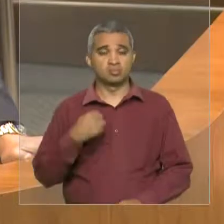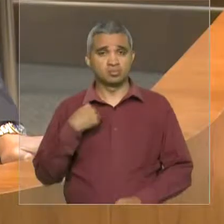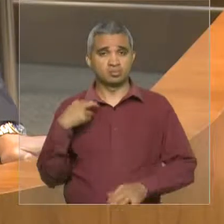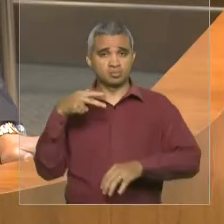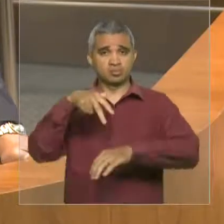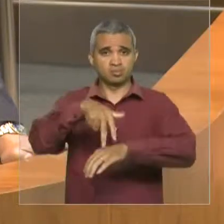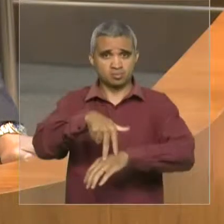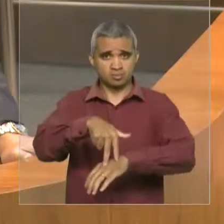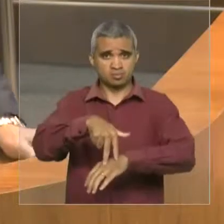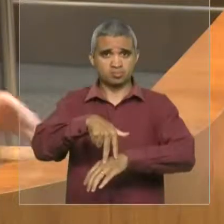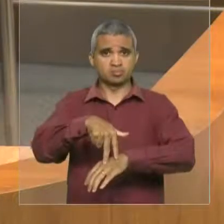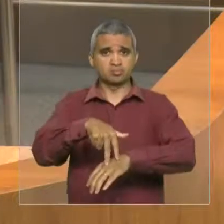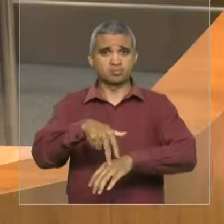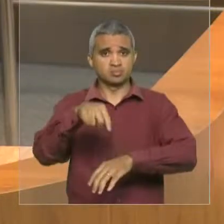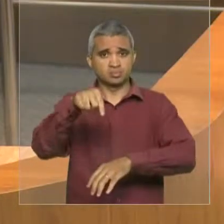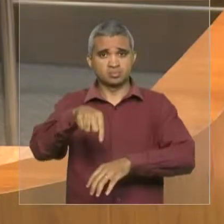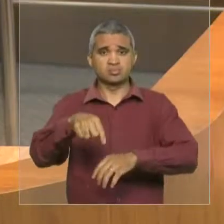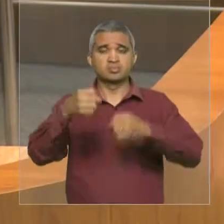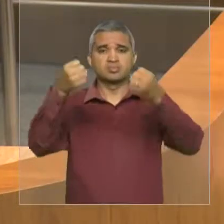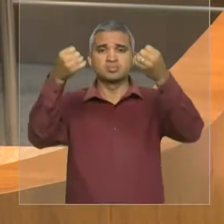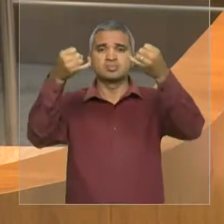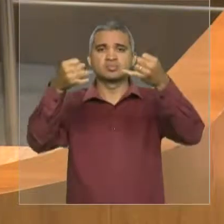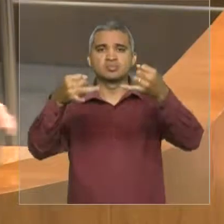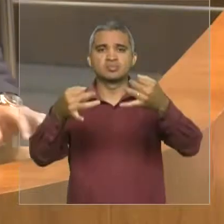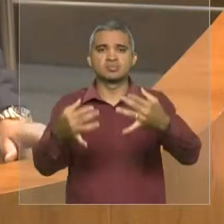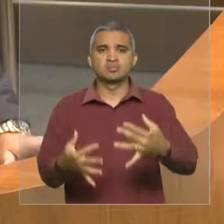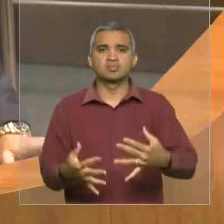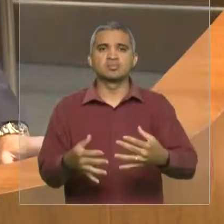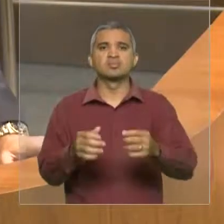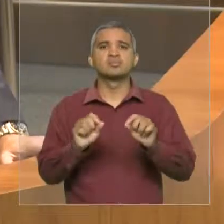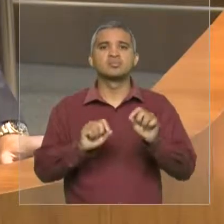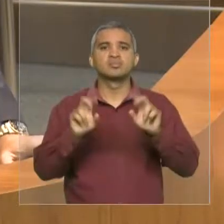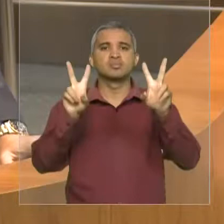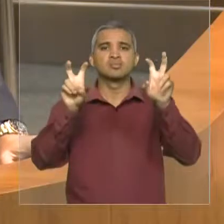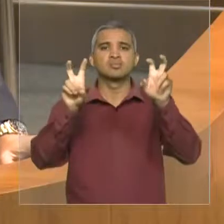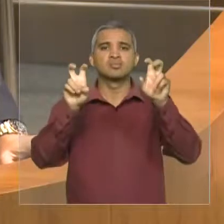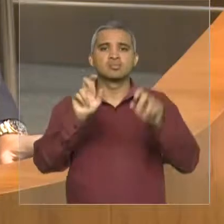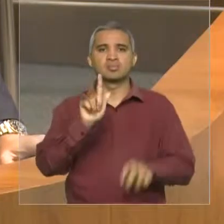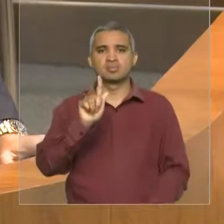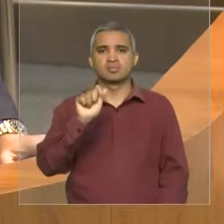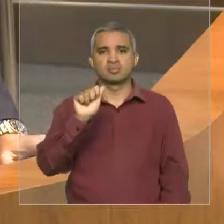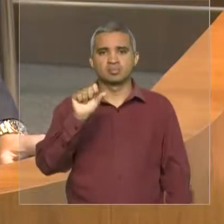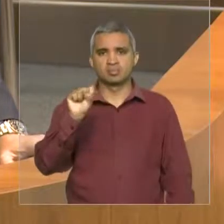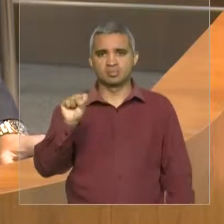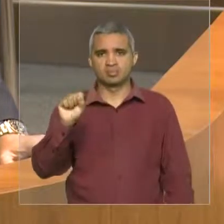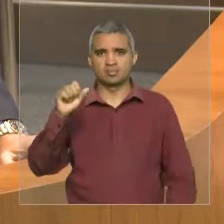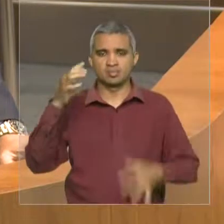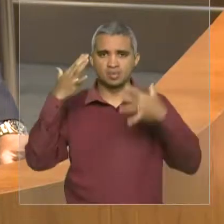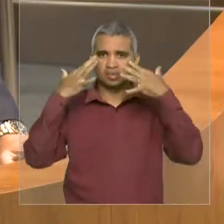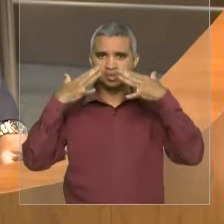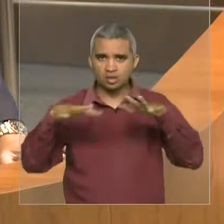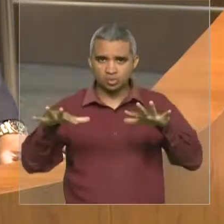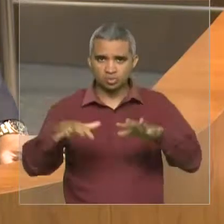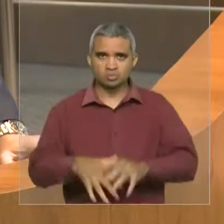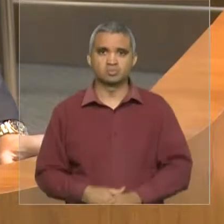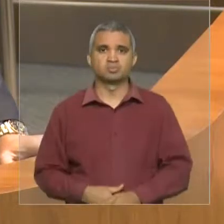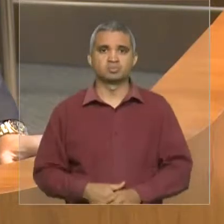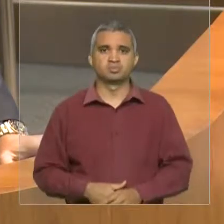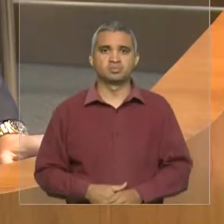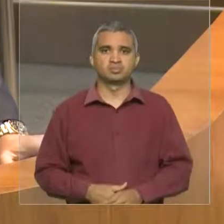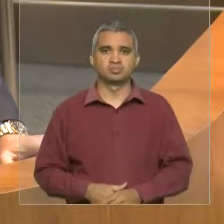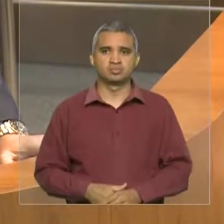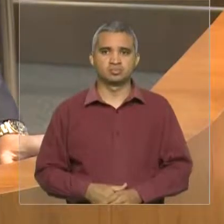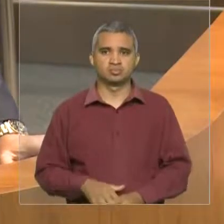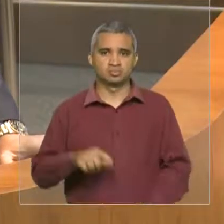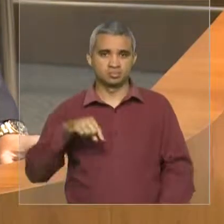falar um pouco mais do gás natural. A gente já vem, ao